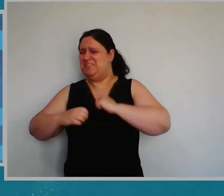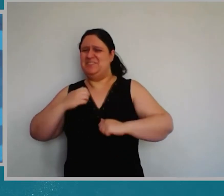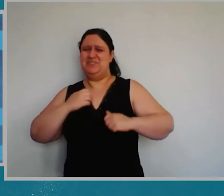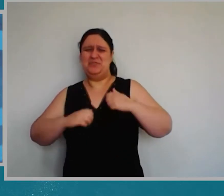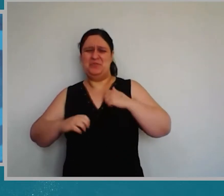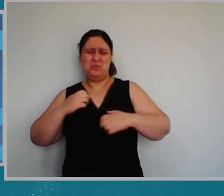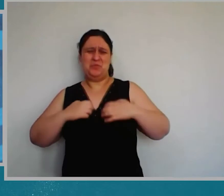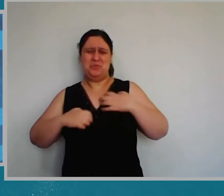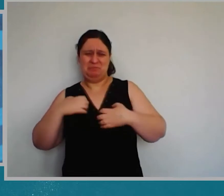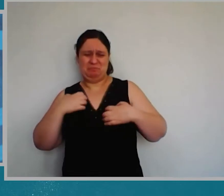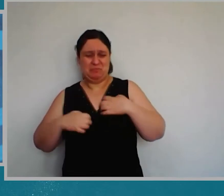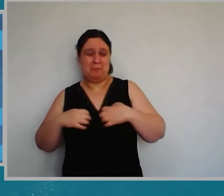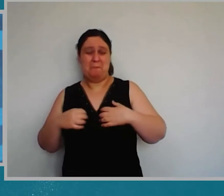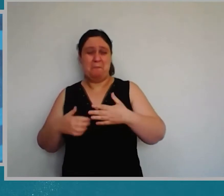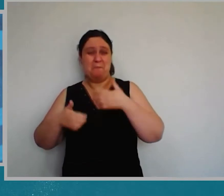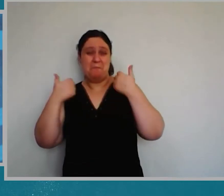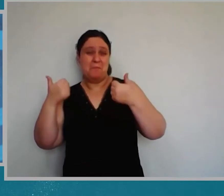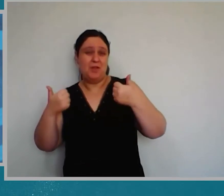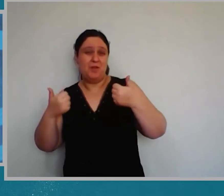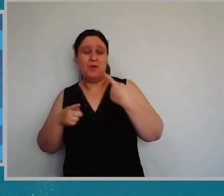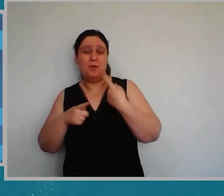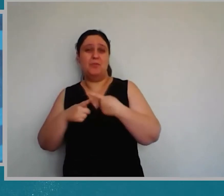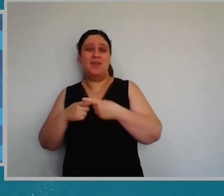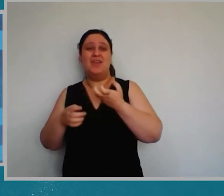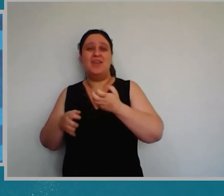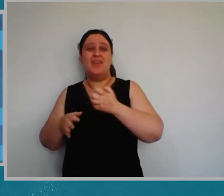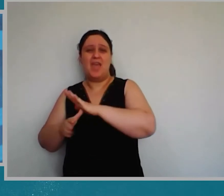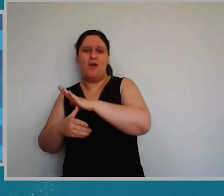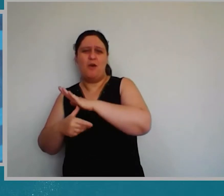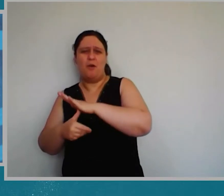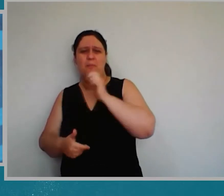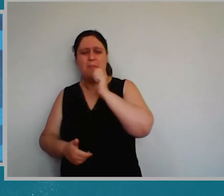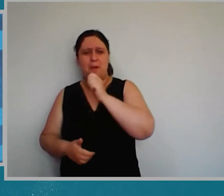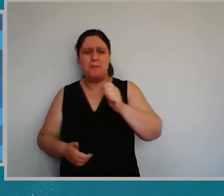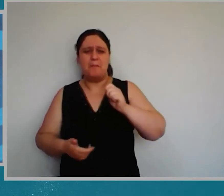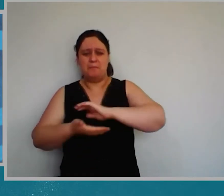ele é melhor, porque ele veio aqui para roubar, matar e destruir.